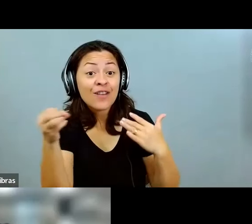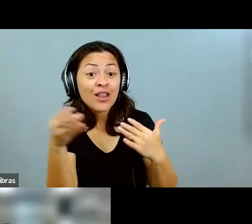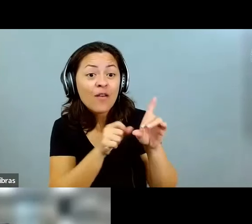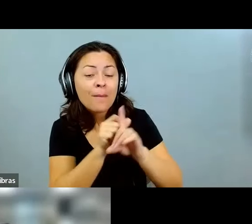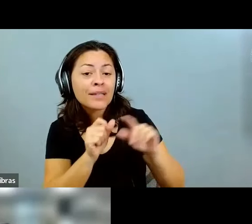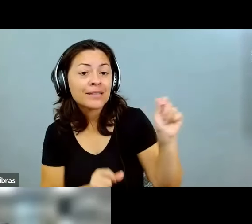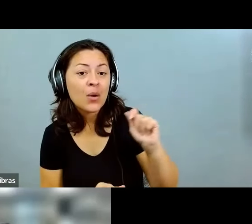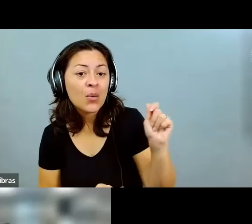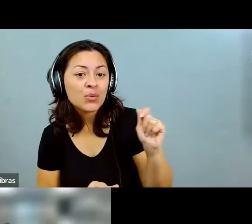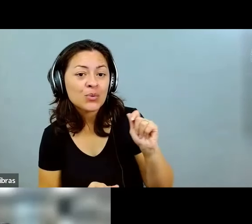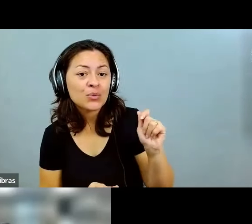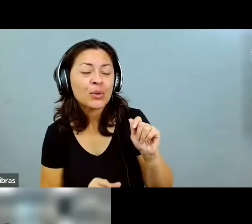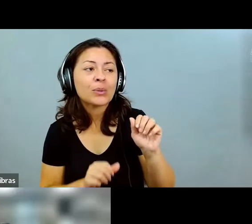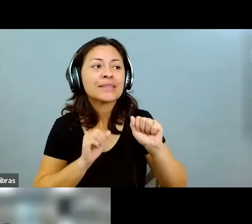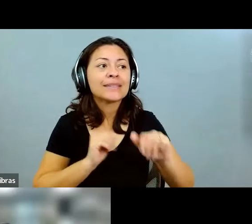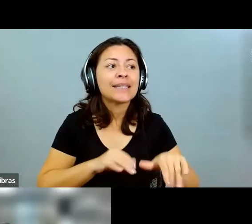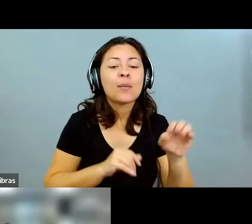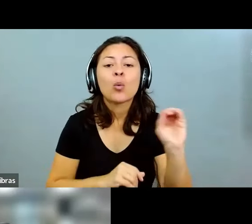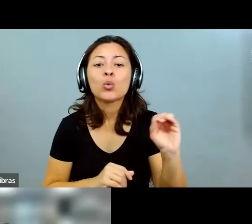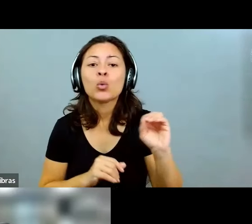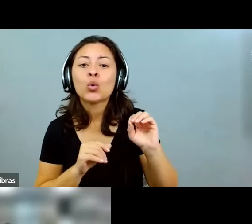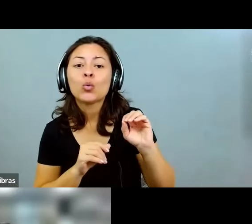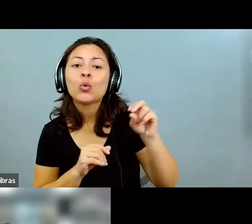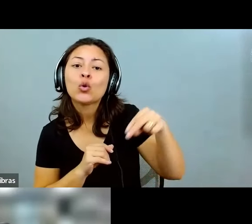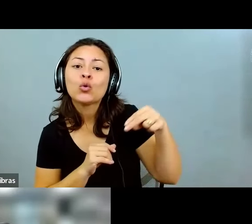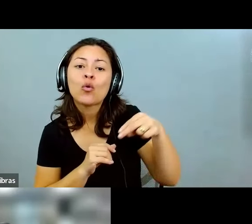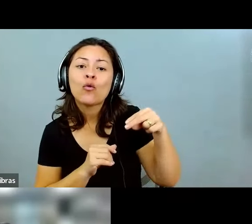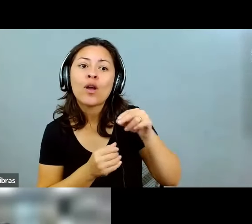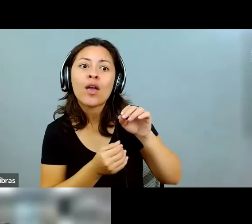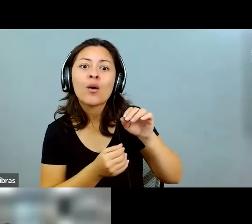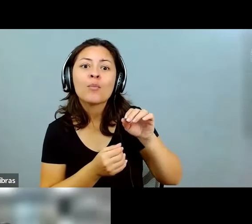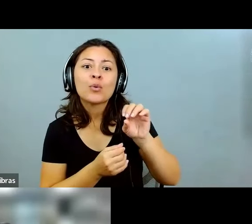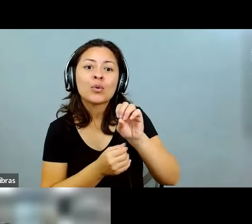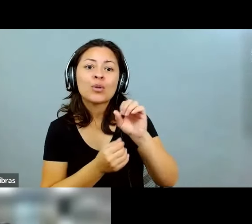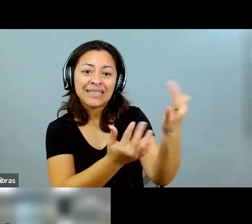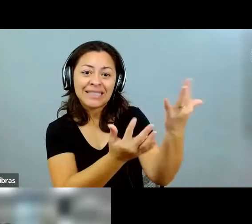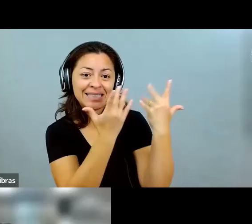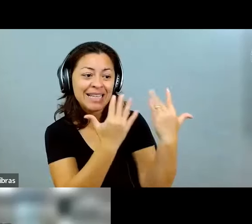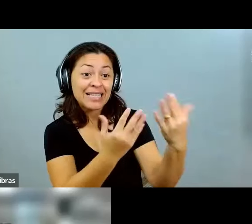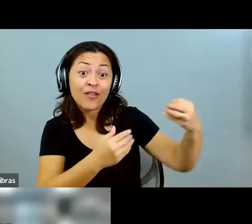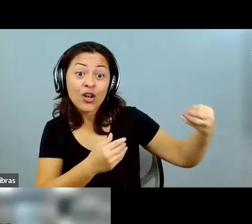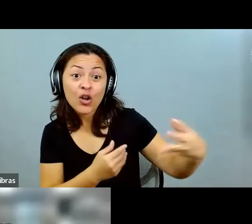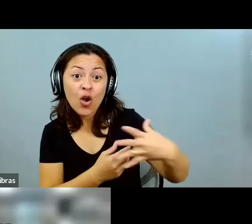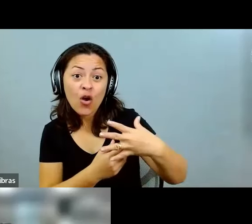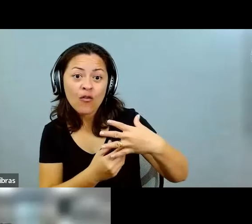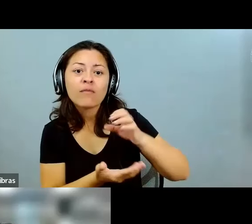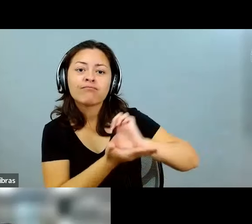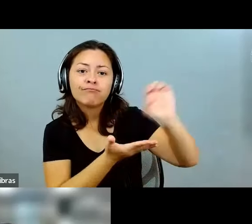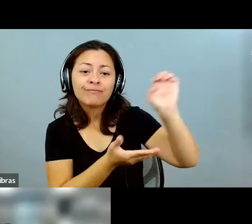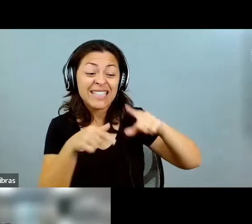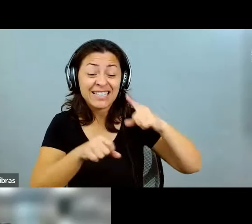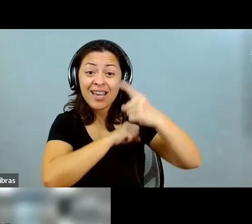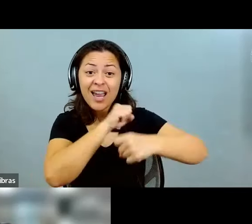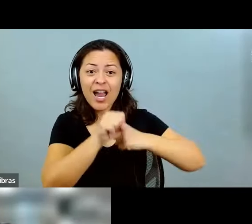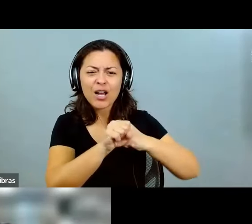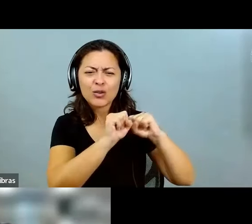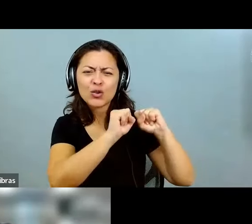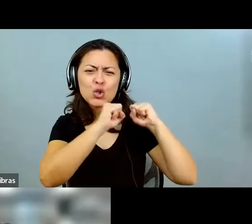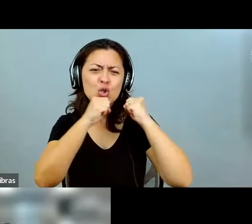então tu tem set outubro novembro e dezembro Para expedir um grande volume da safa nova e esseo vai ser o nosso esforço maior agora esse ano